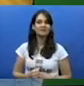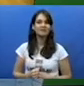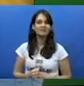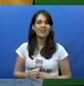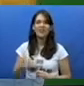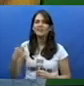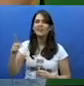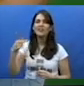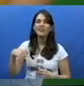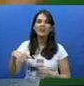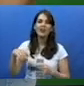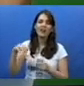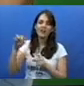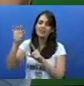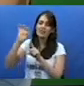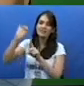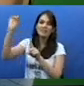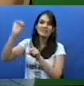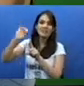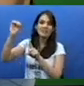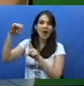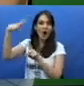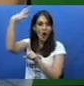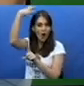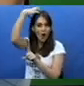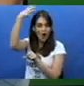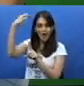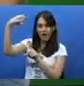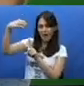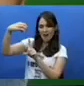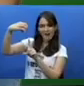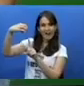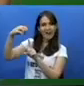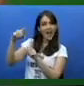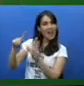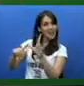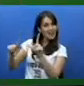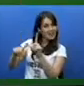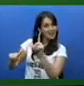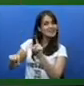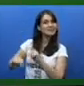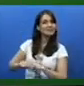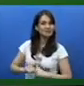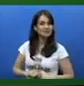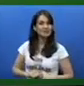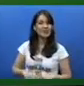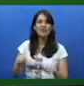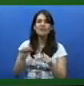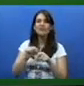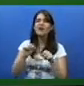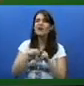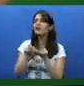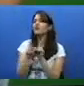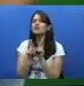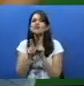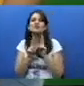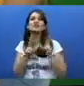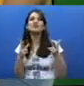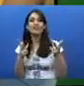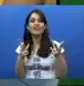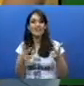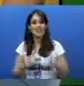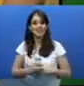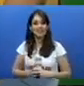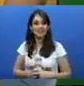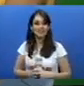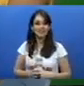em cima, coroando a letra, fazendo a diferença, a